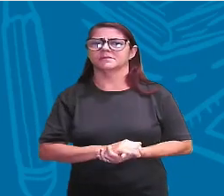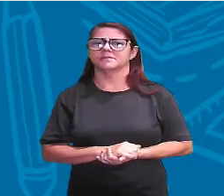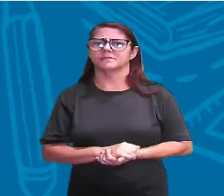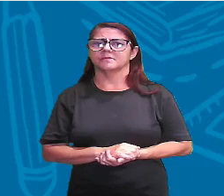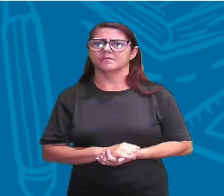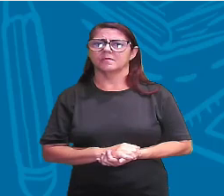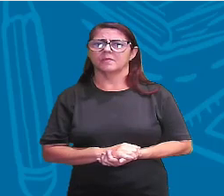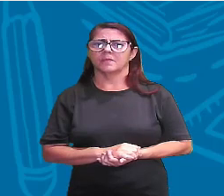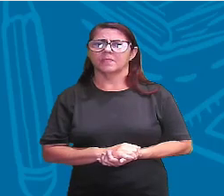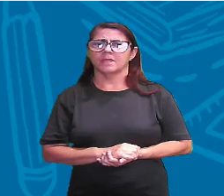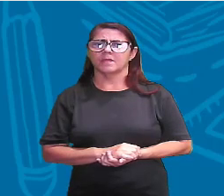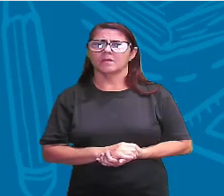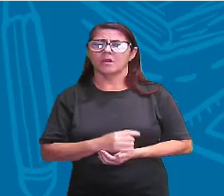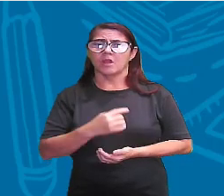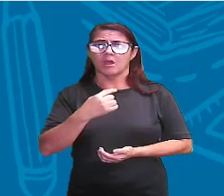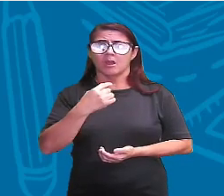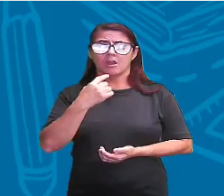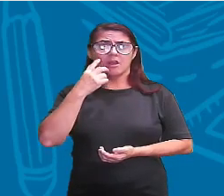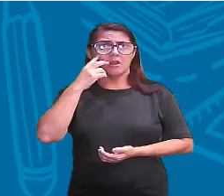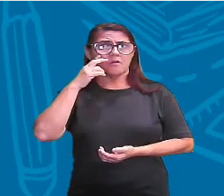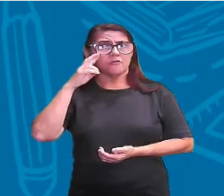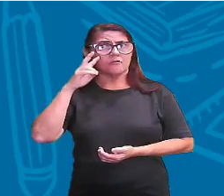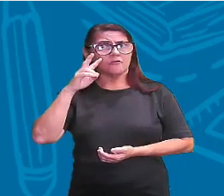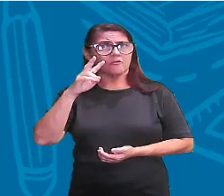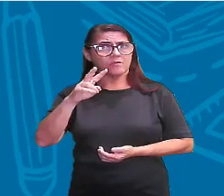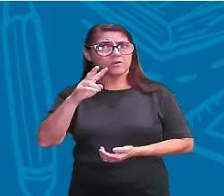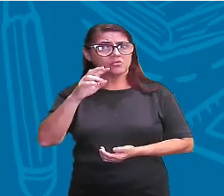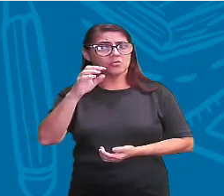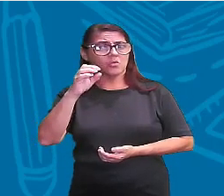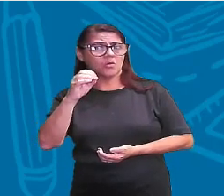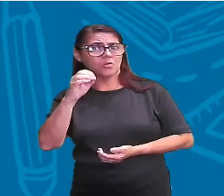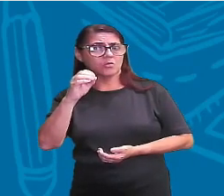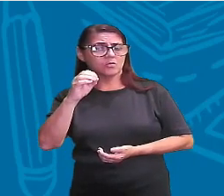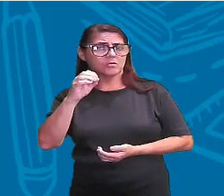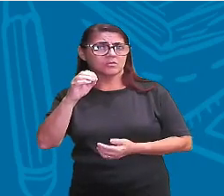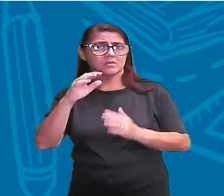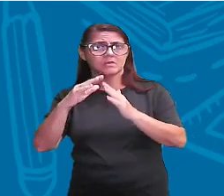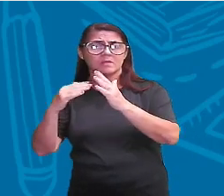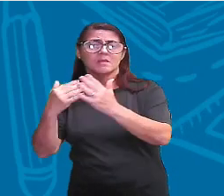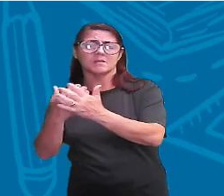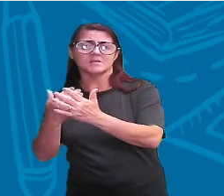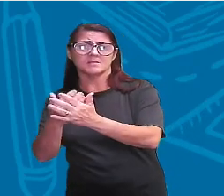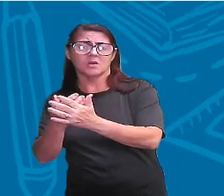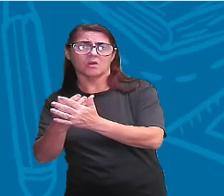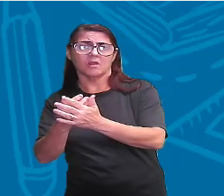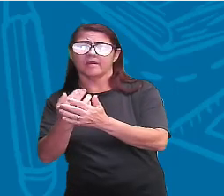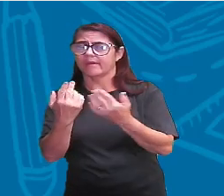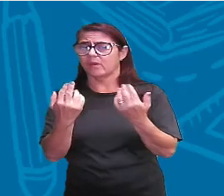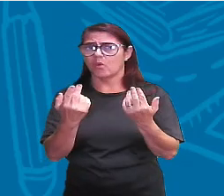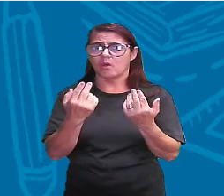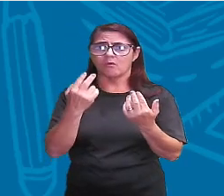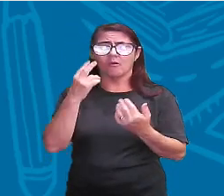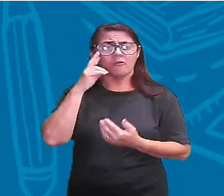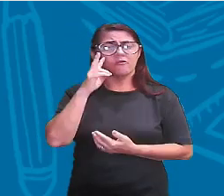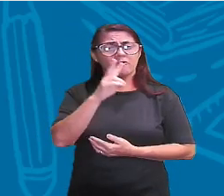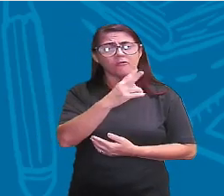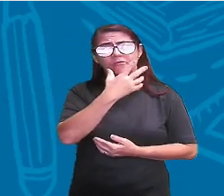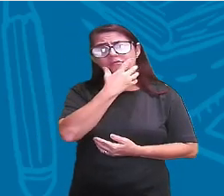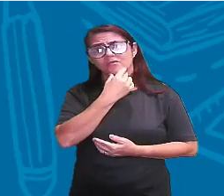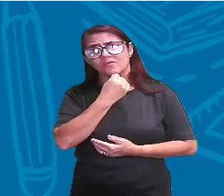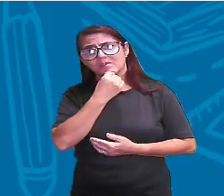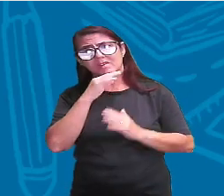school. Eu o vejo na escola. É a mesma coisa que eu dizer eu vejo ele, tá? Se a gente coloca na